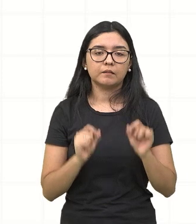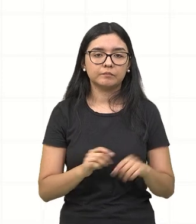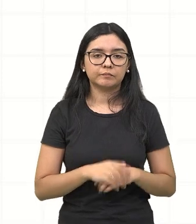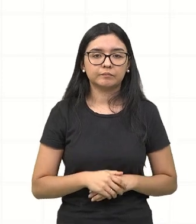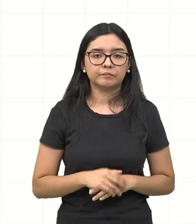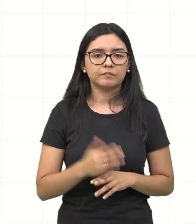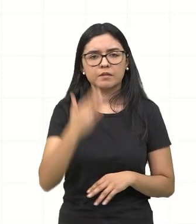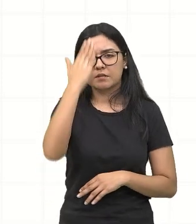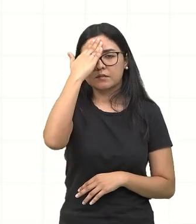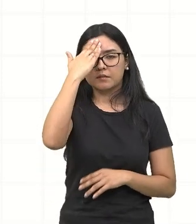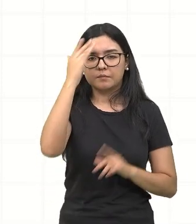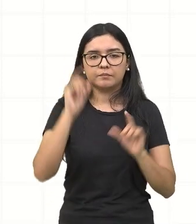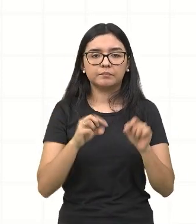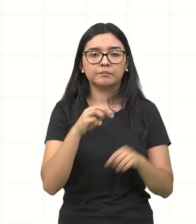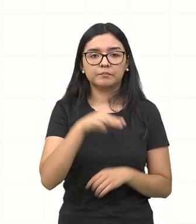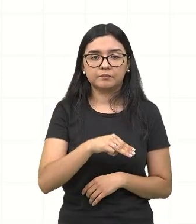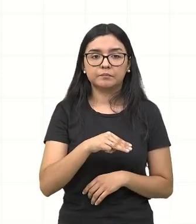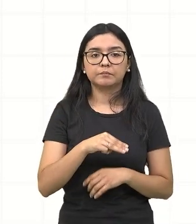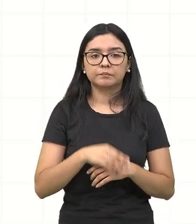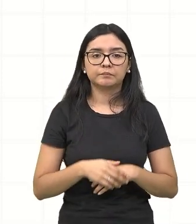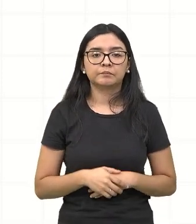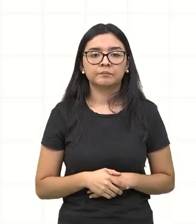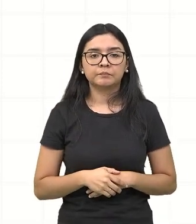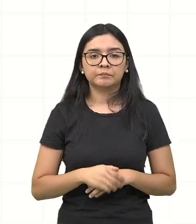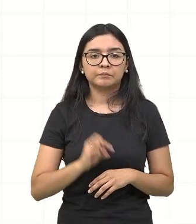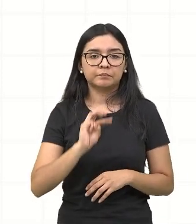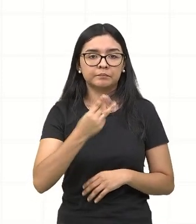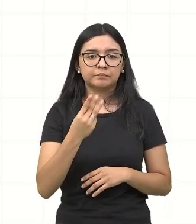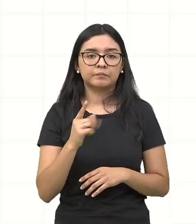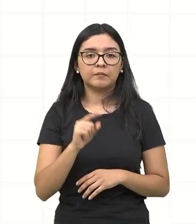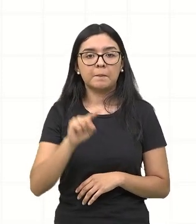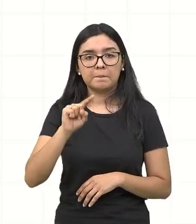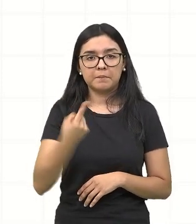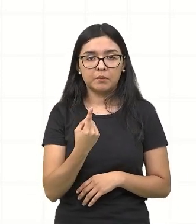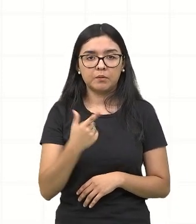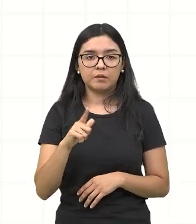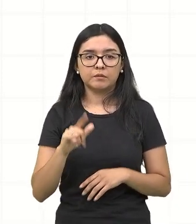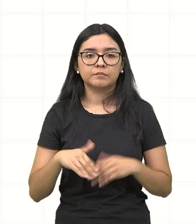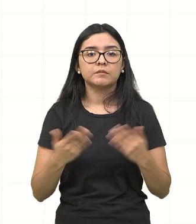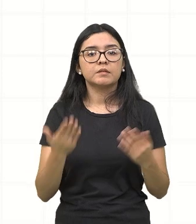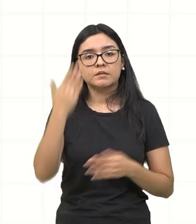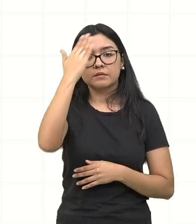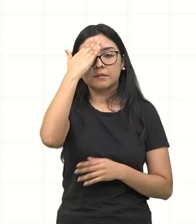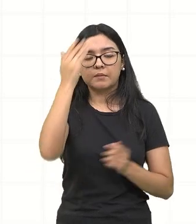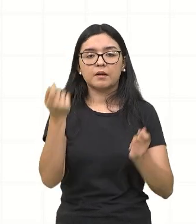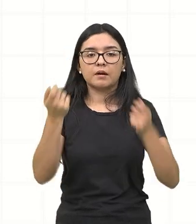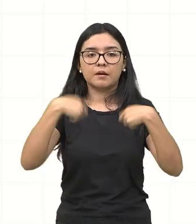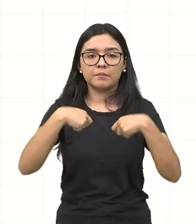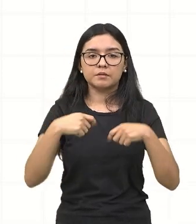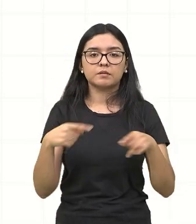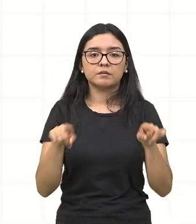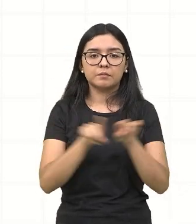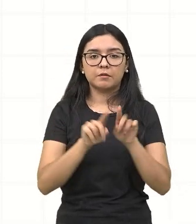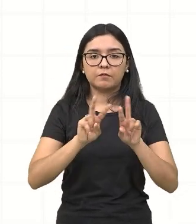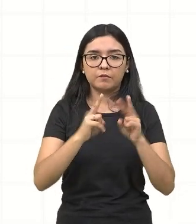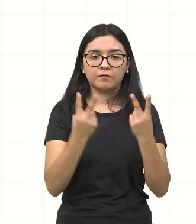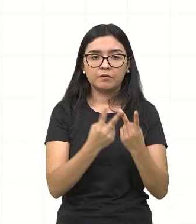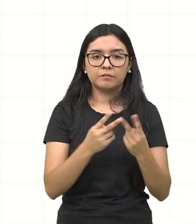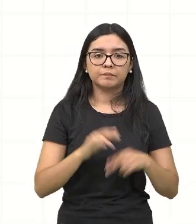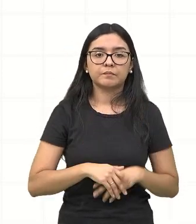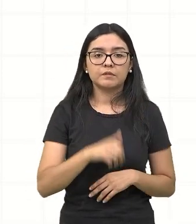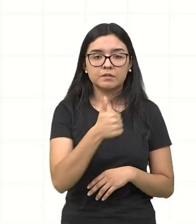olha aí, sabendo que o metro cúbico é 1000 litros, nós já sabemos que a capacidade, que o volume é